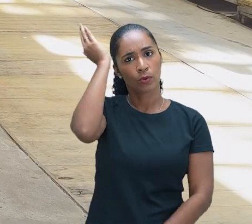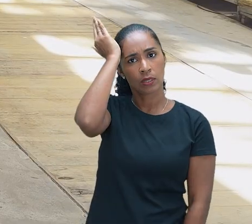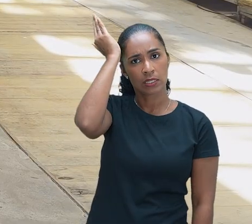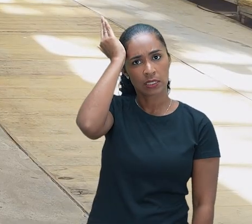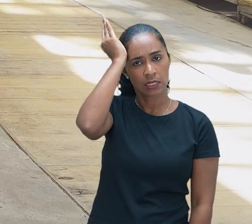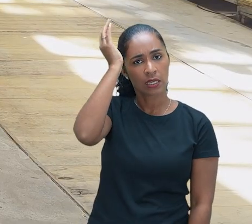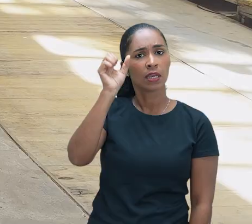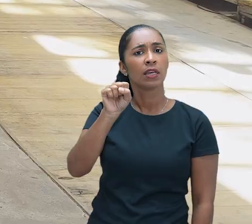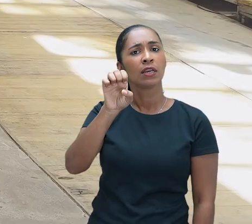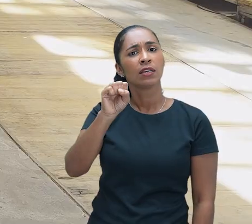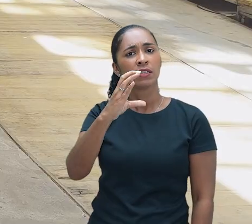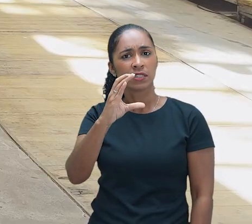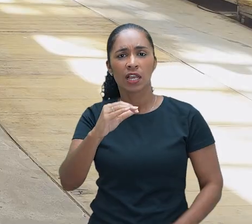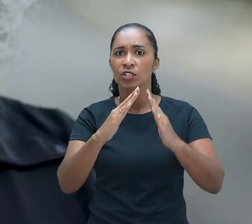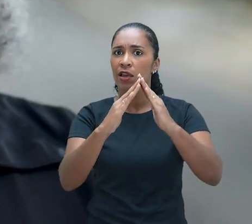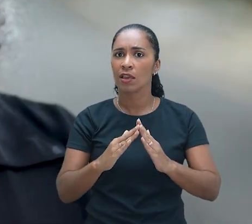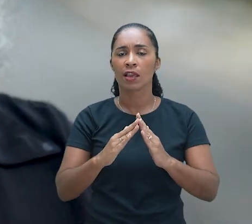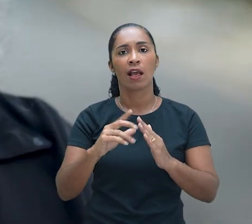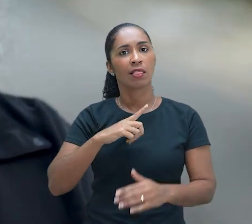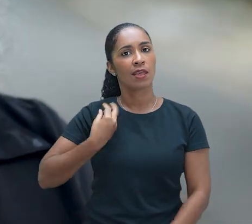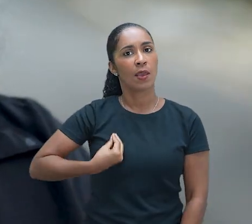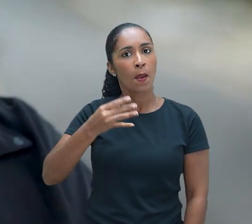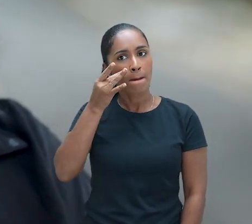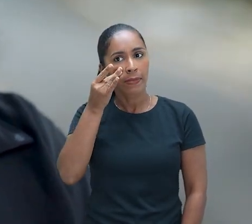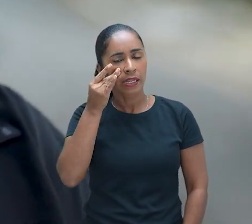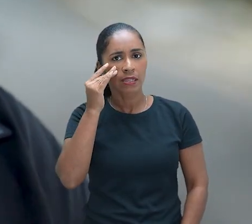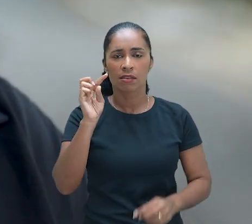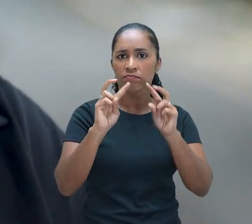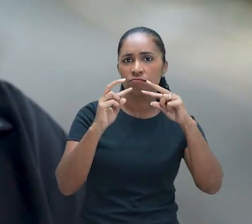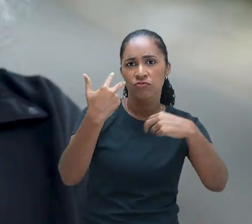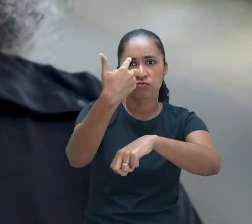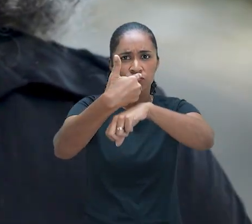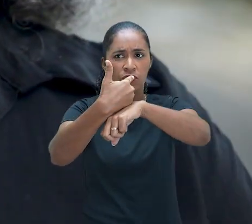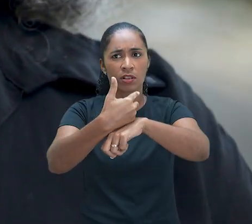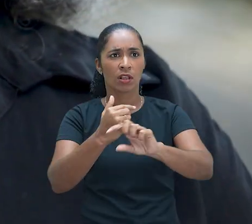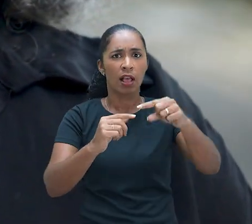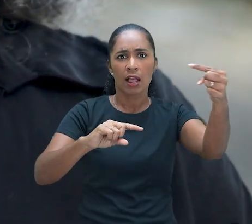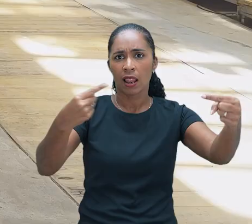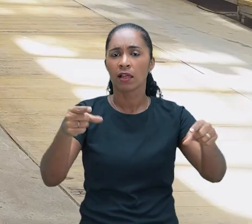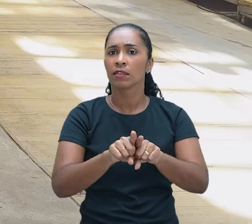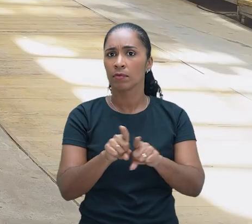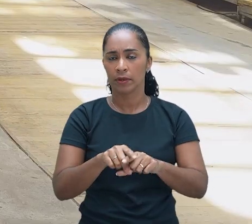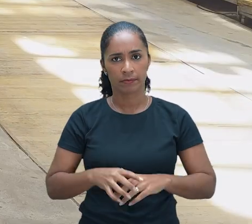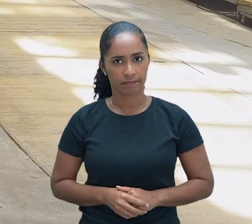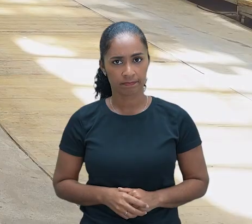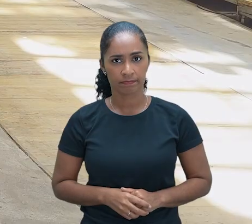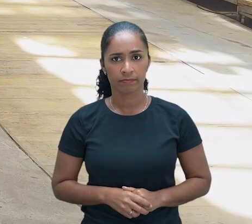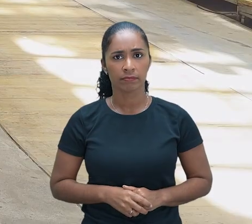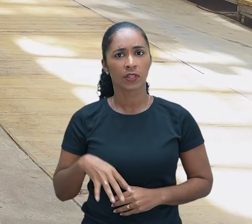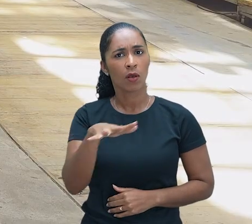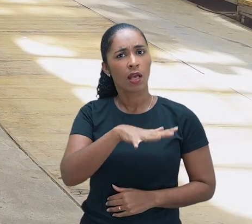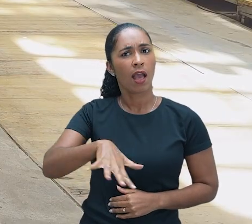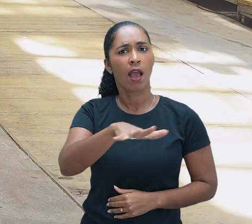Sesc para fazer coisas, um Sesc em Casa chamava. De que tem uma presença de gente aqui e tem lá também? Então, e entrar